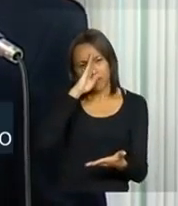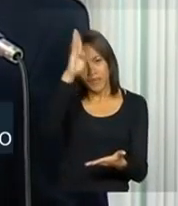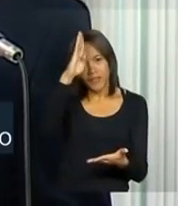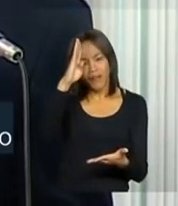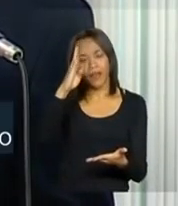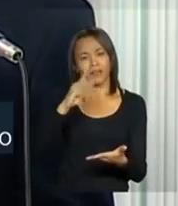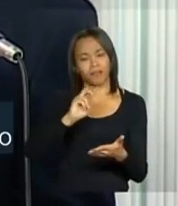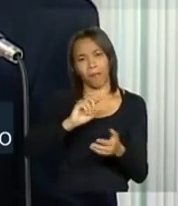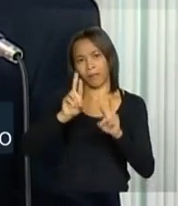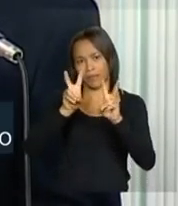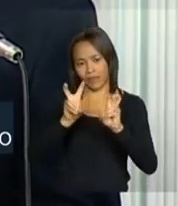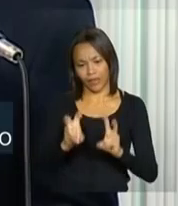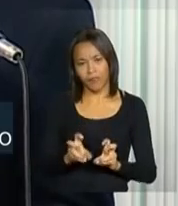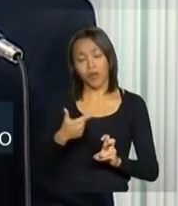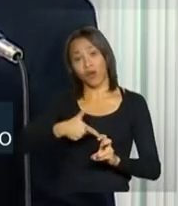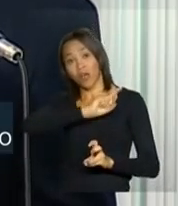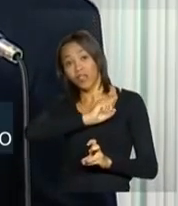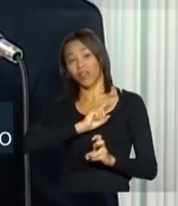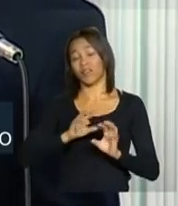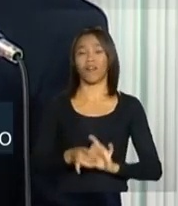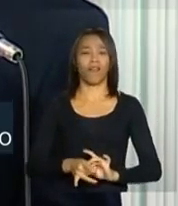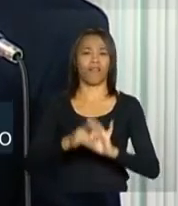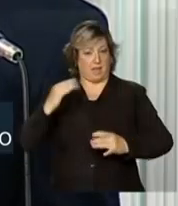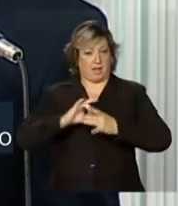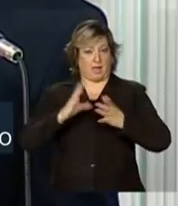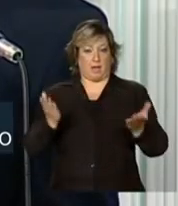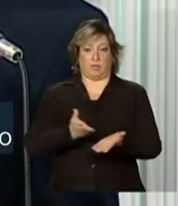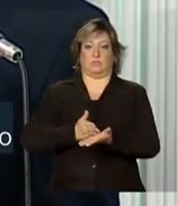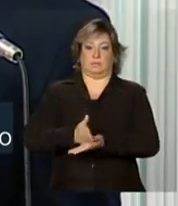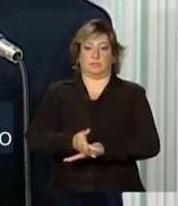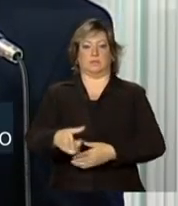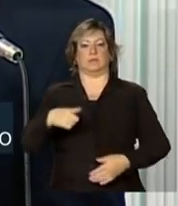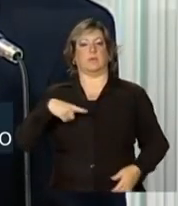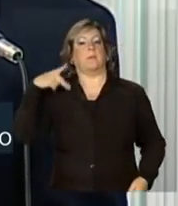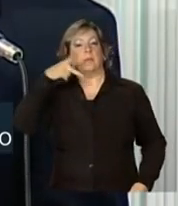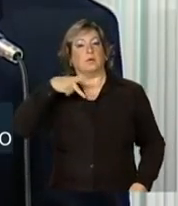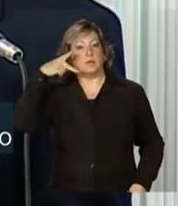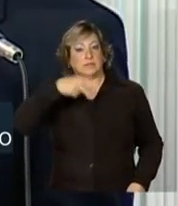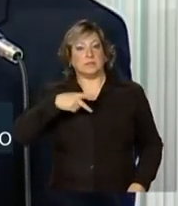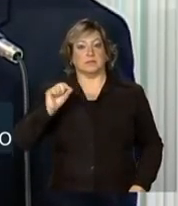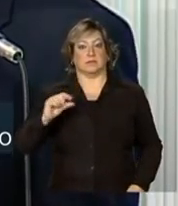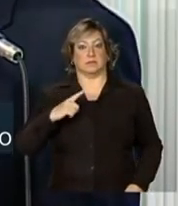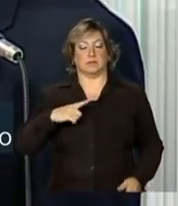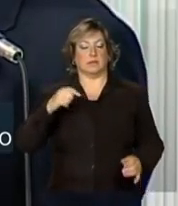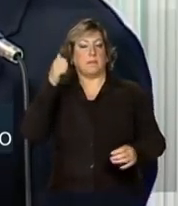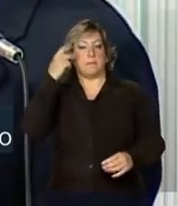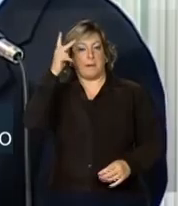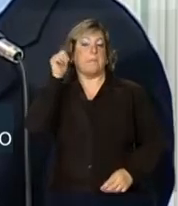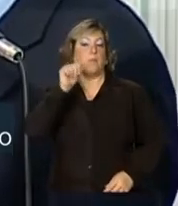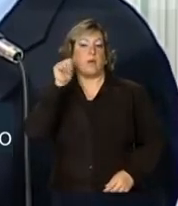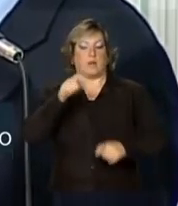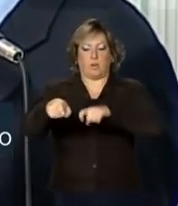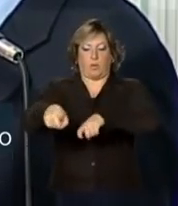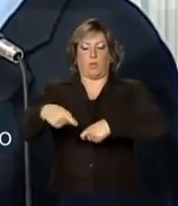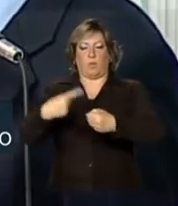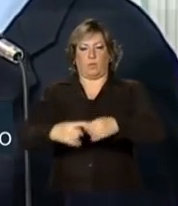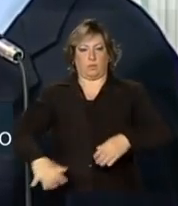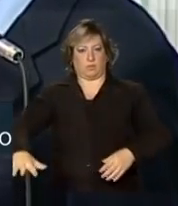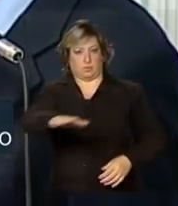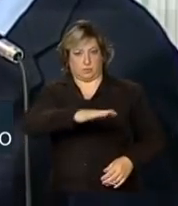Nos outros anos, as temáticas eram livres, como as políticas para as mulheres rurais em áreas de reforma agrária,